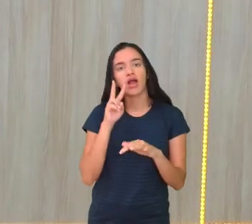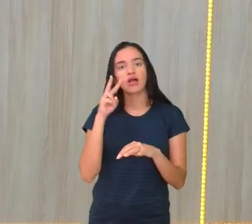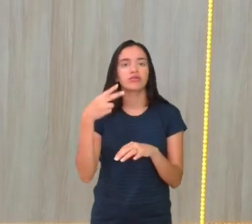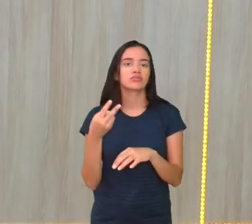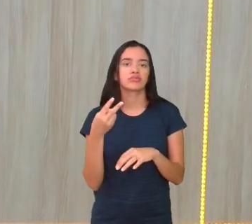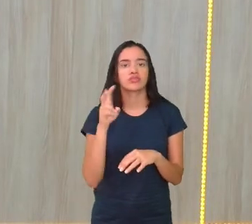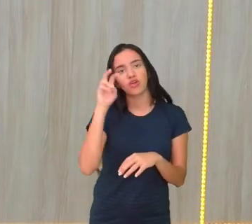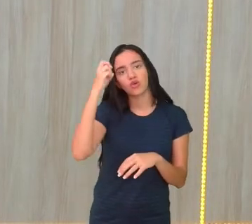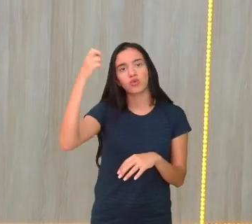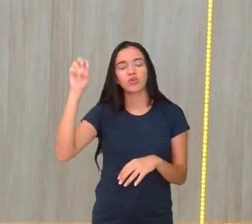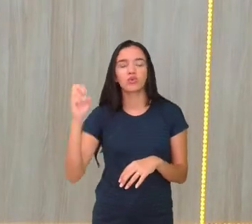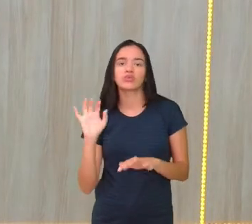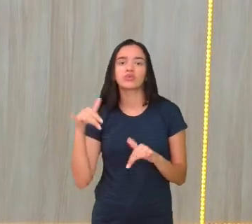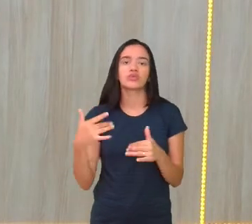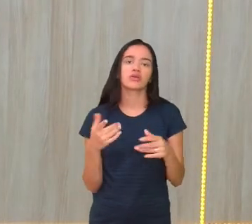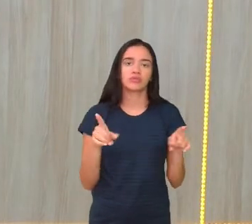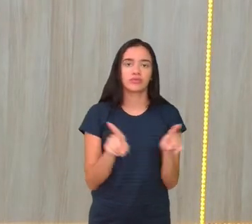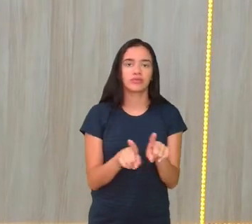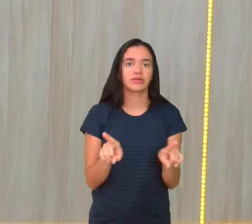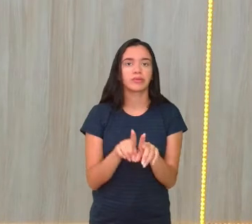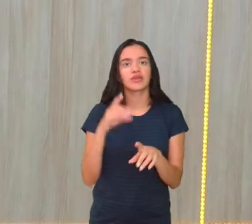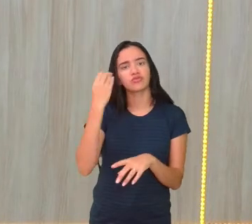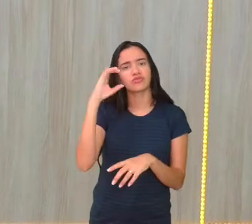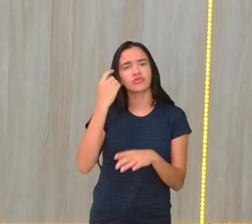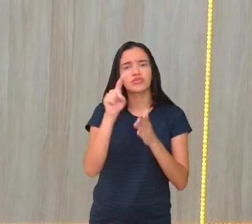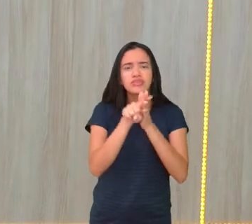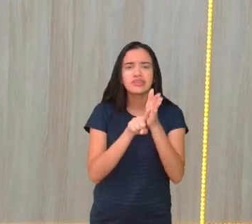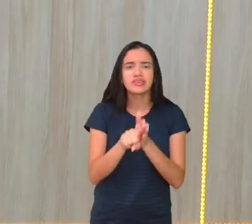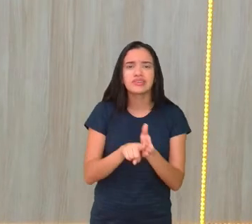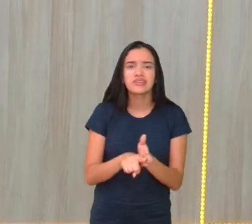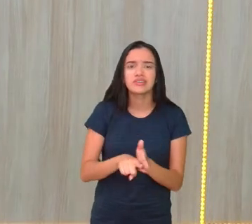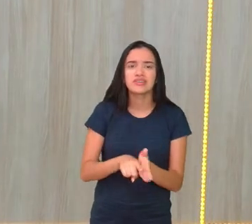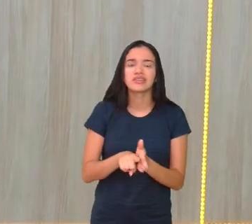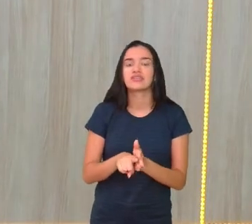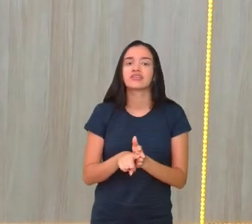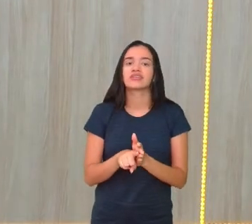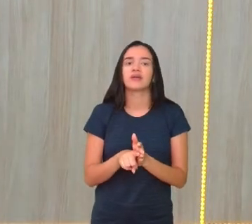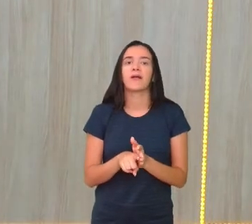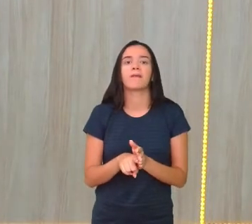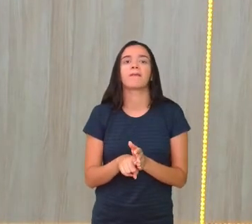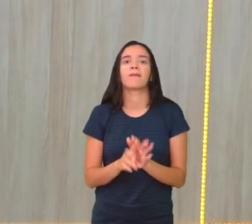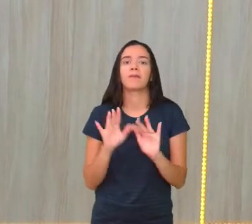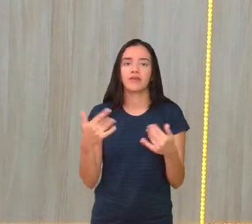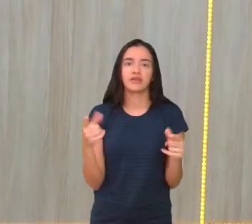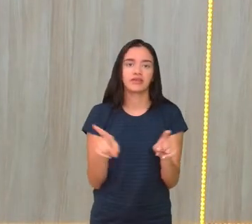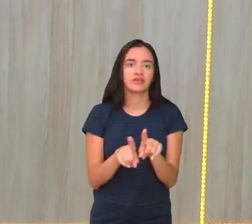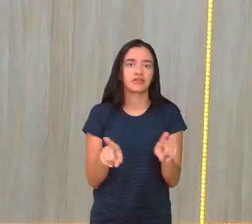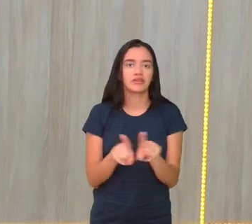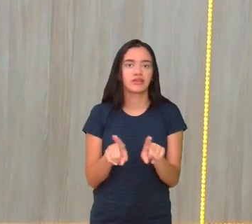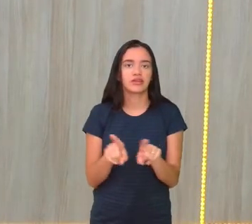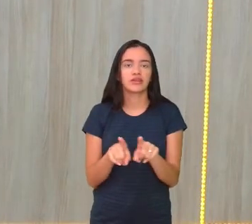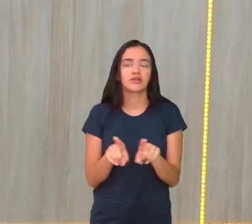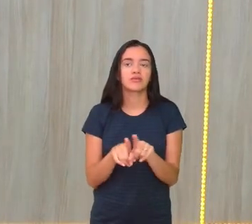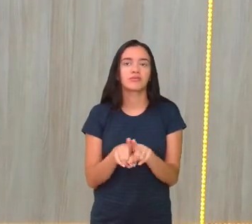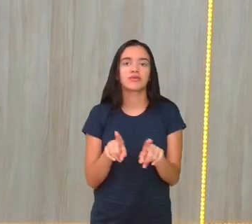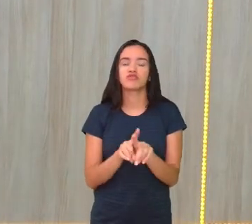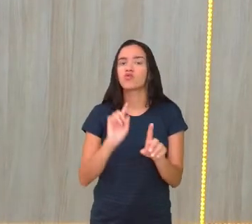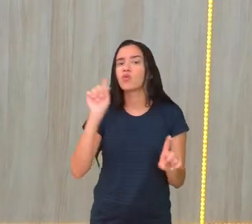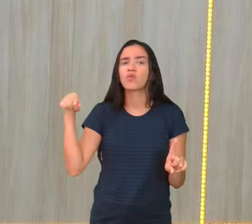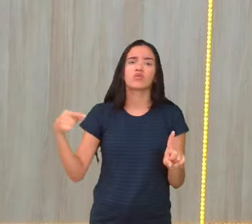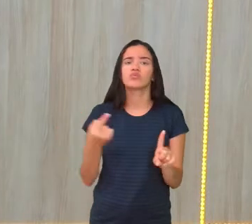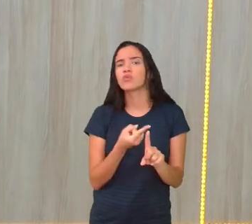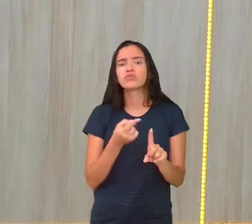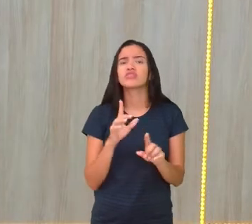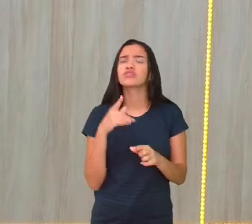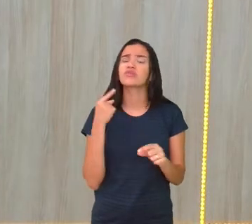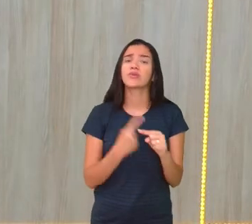renascimento cultural pelo renascimento científico, né? O avanço no campo das ciências. Alívio de tensões sociais foi um objetivo